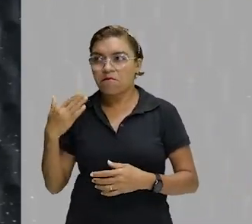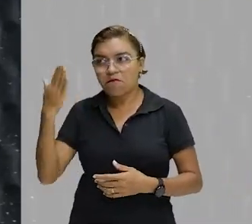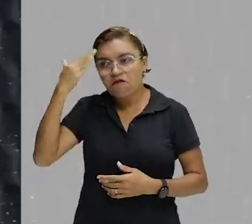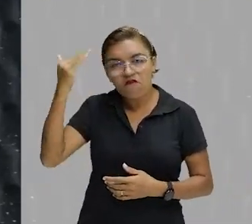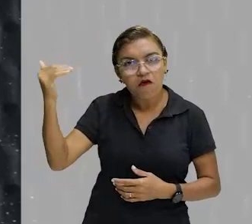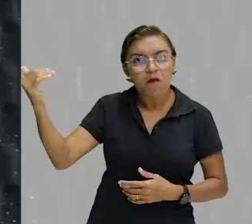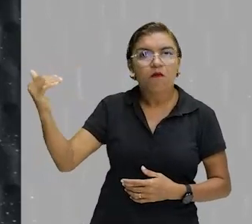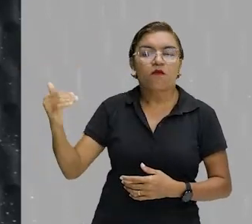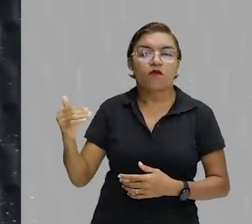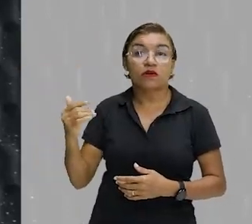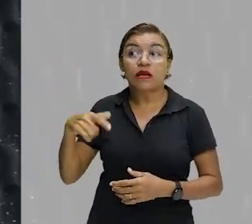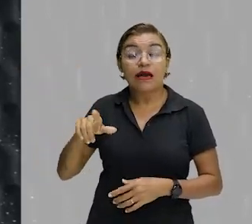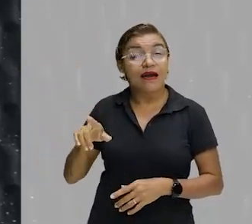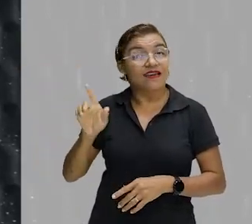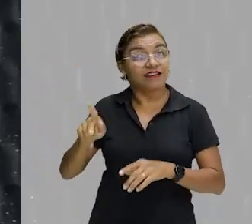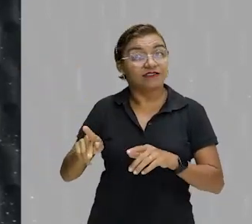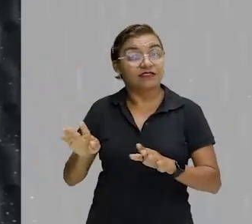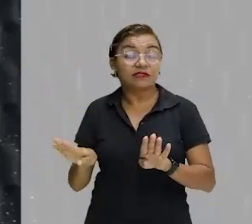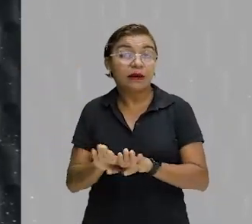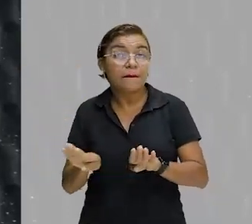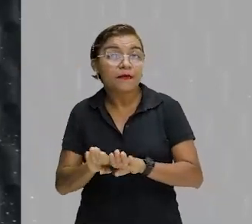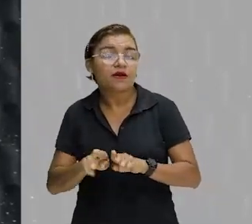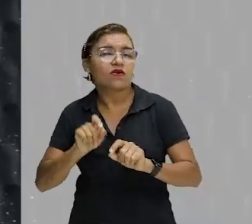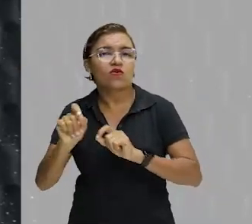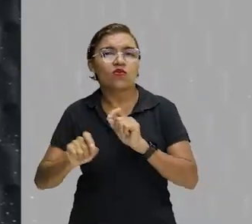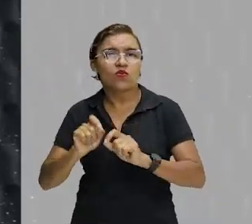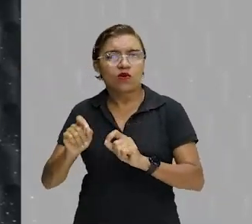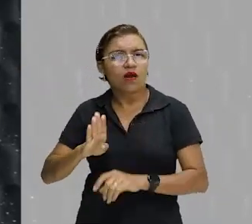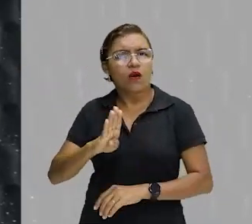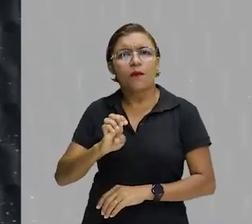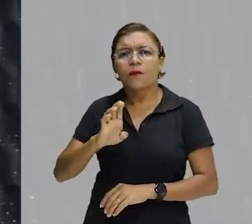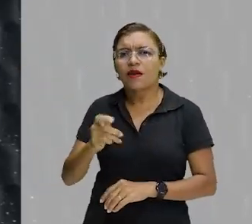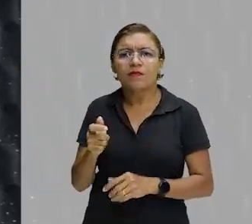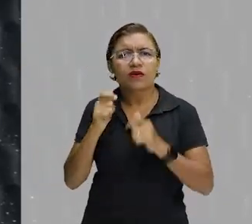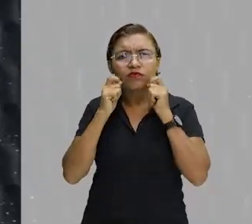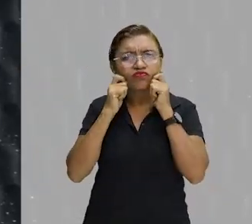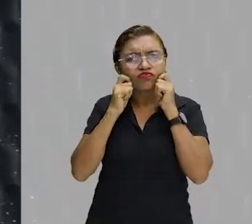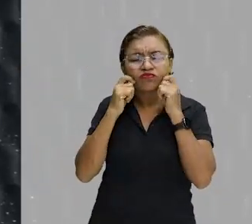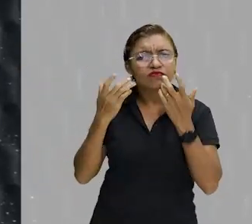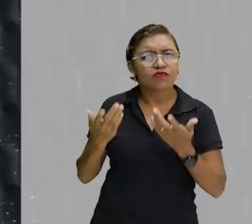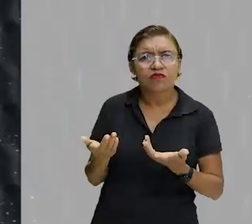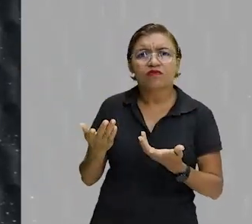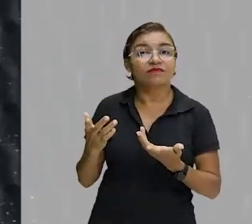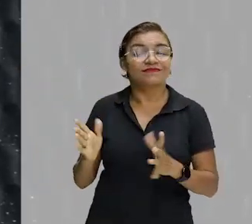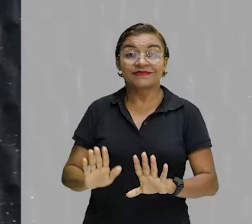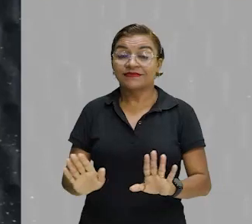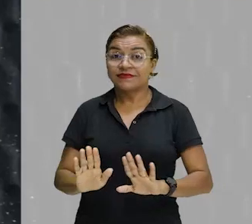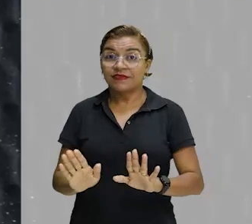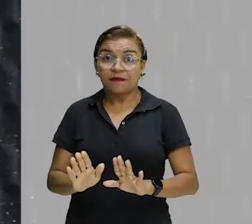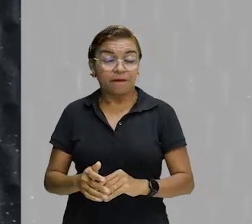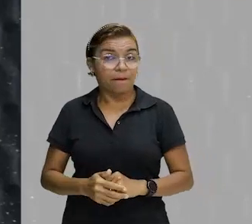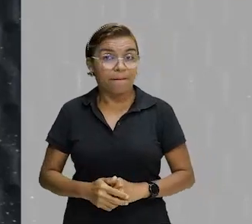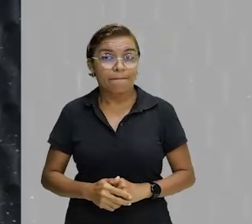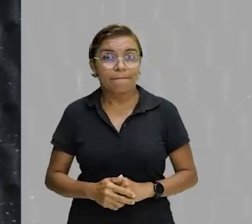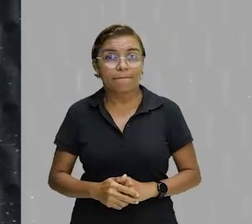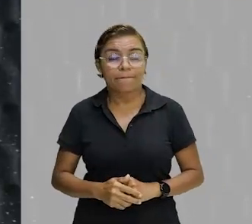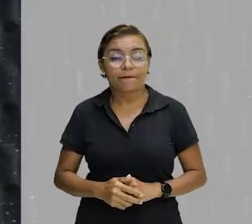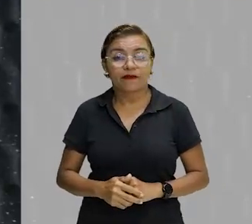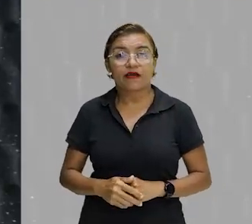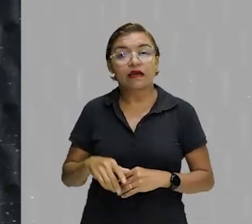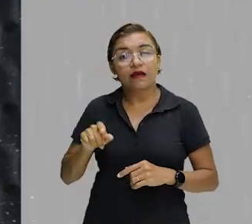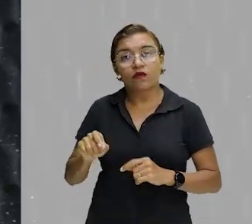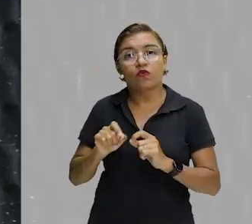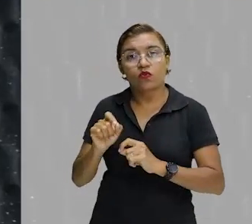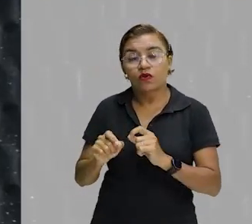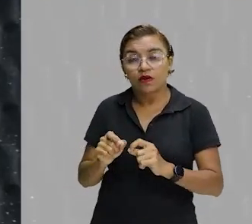ele foge do padrão estético tradicional. Não é um bebê fofinho, com cara de eu vou te apertar a bochecha. Né? Ele